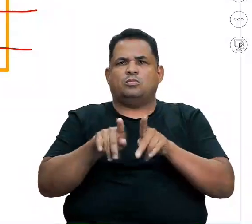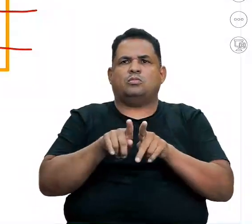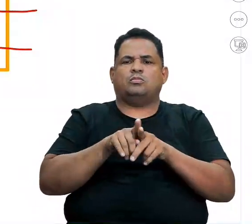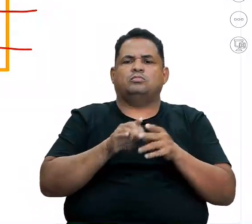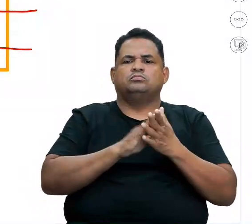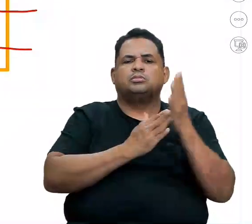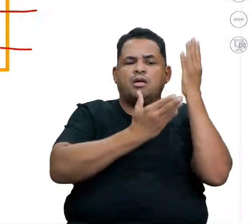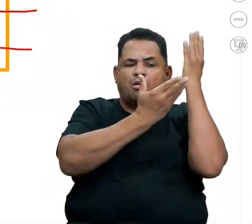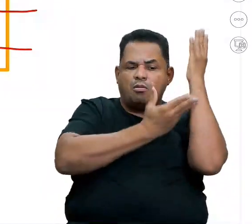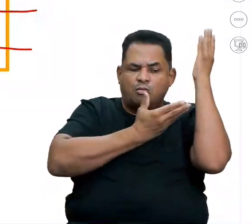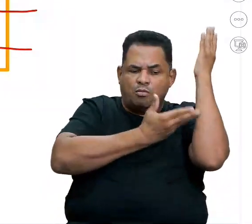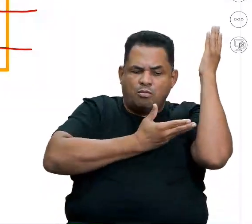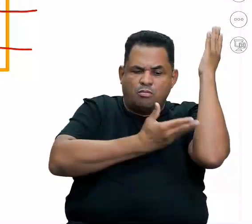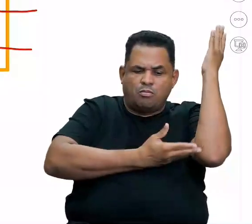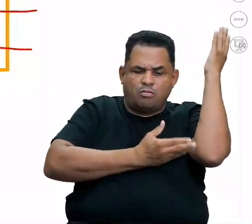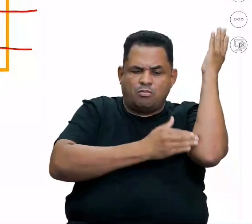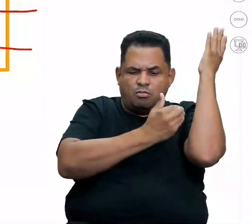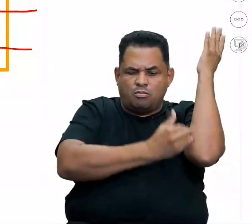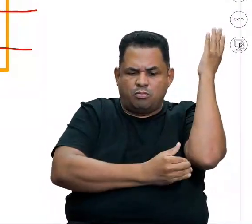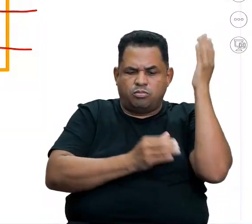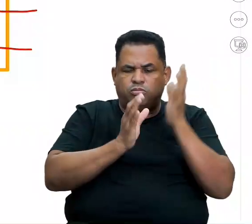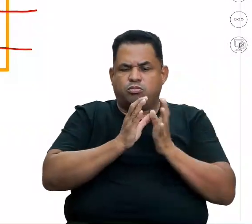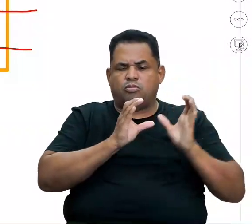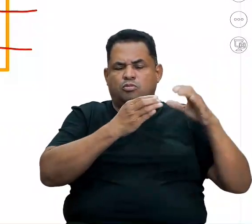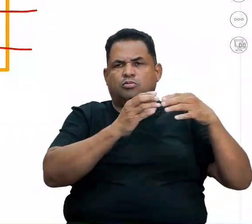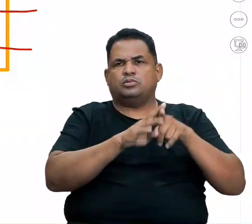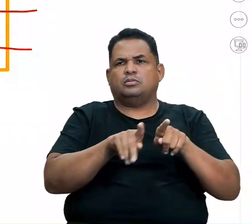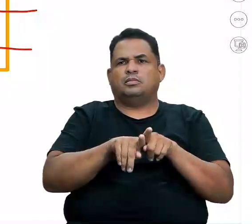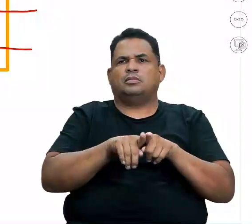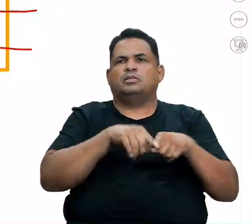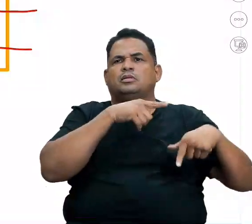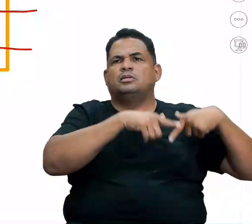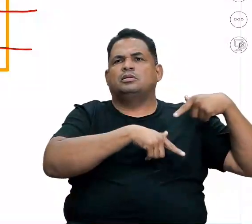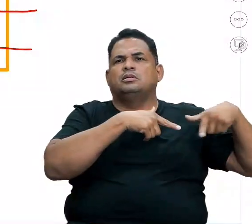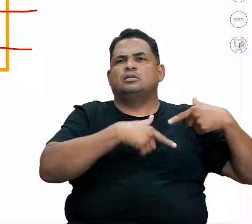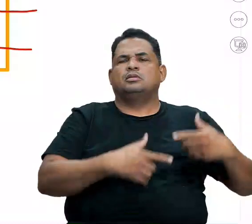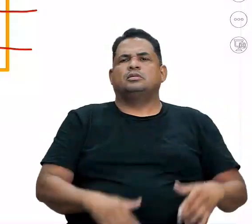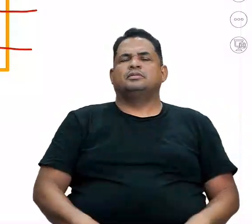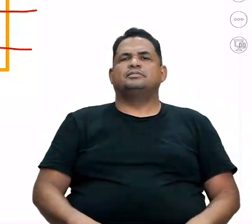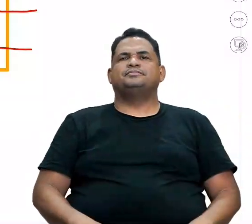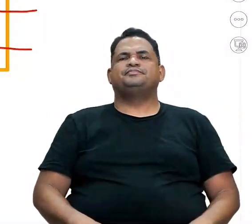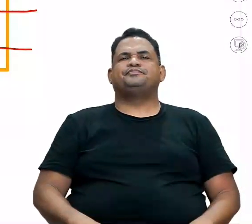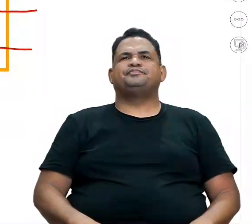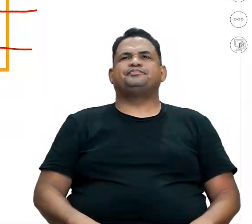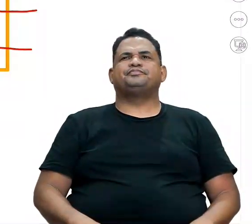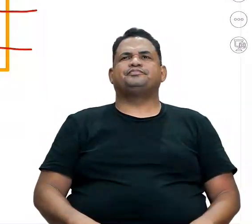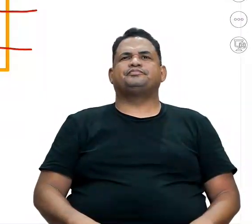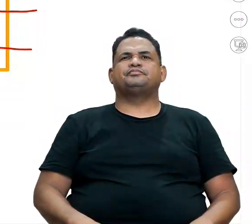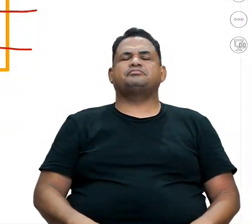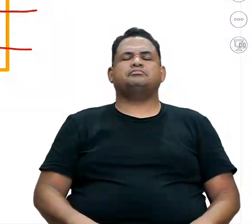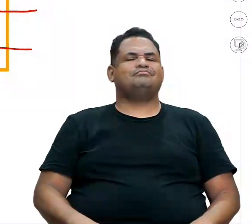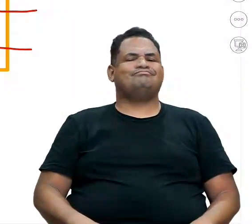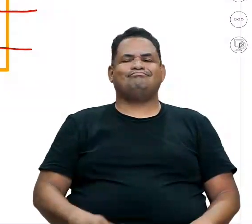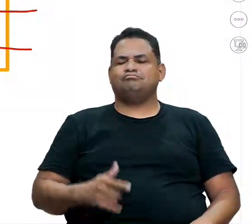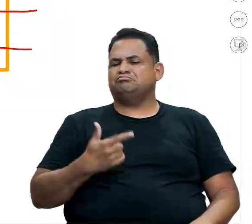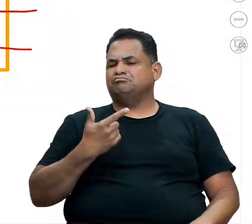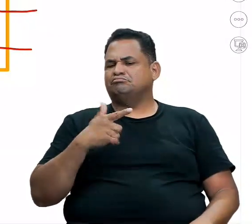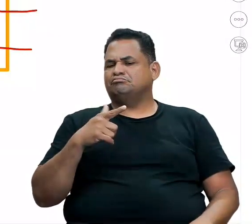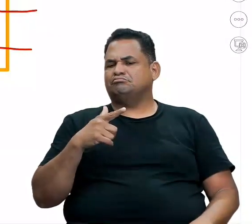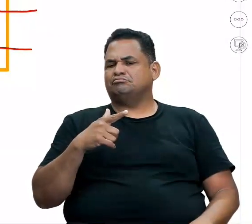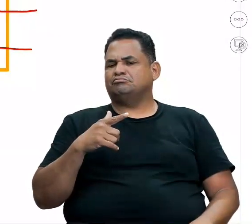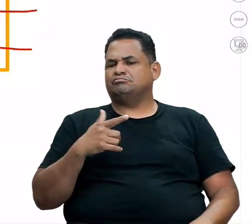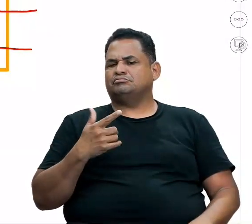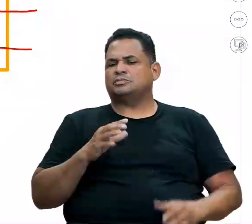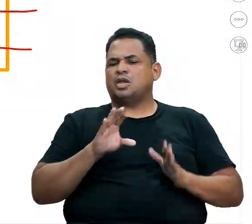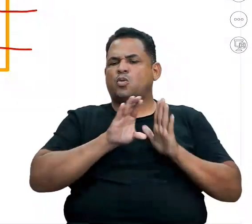O que mais, gente? Tem vários grupos sociais, né, no Brasil inteiro. Então, não há uma definição de civilização